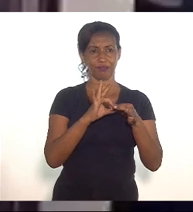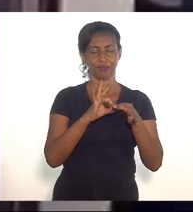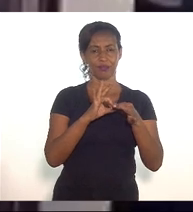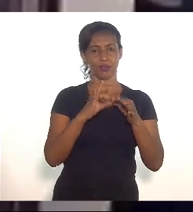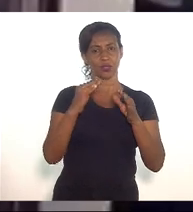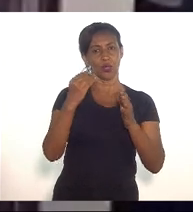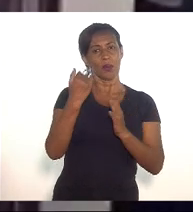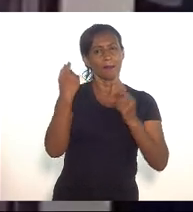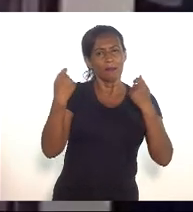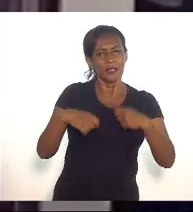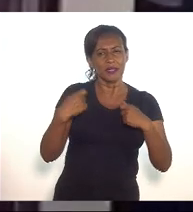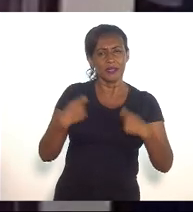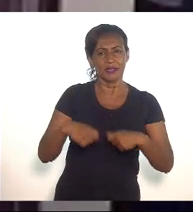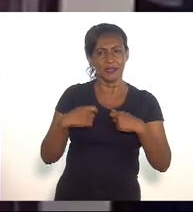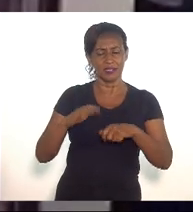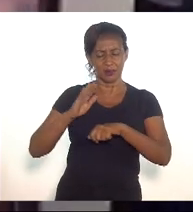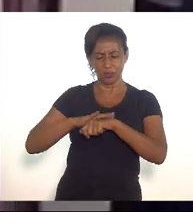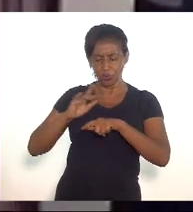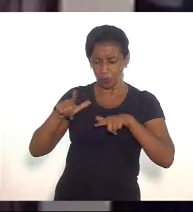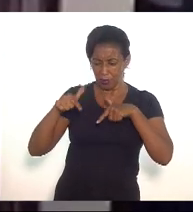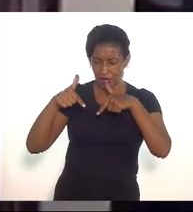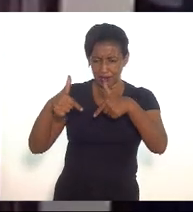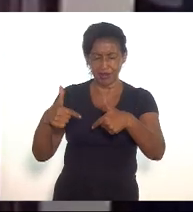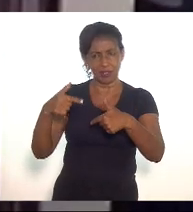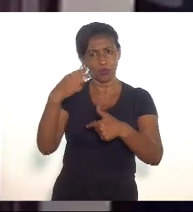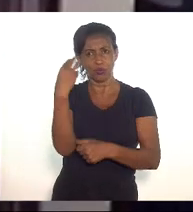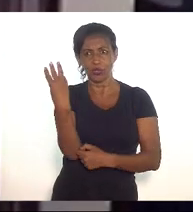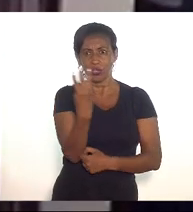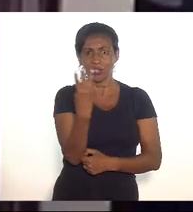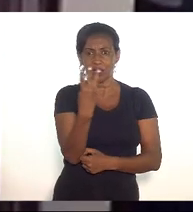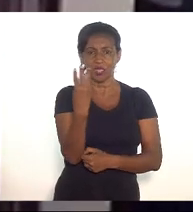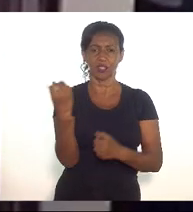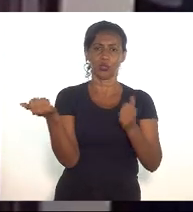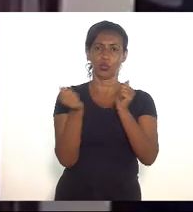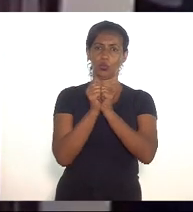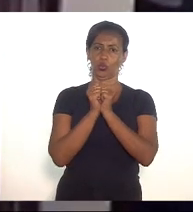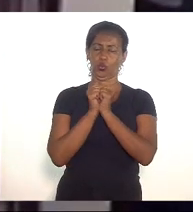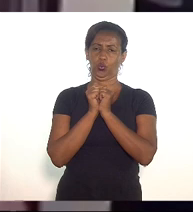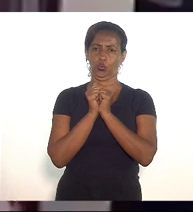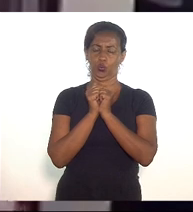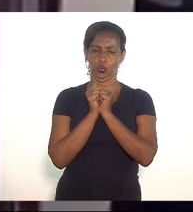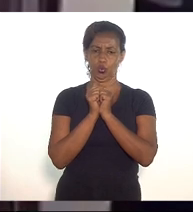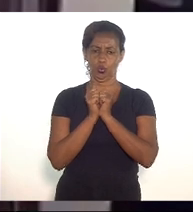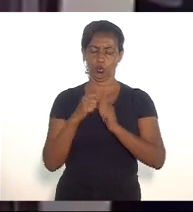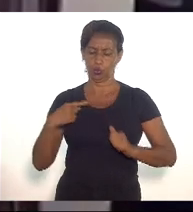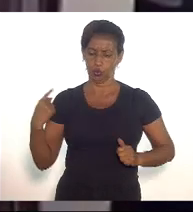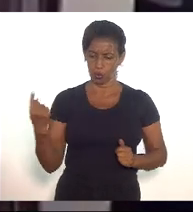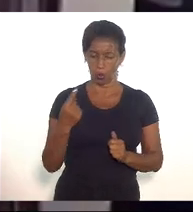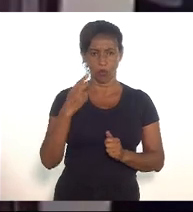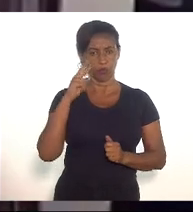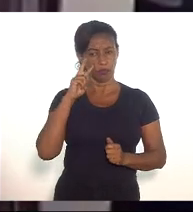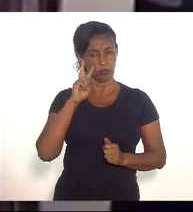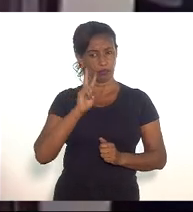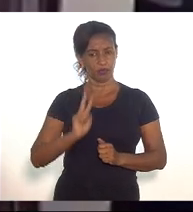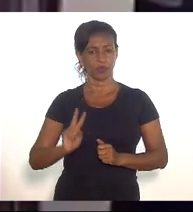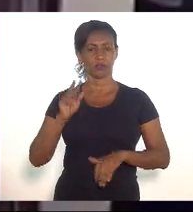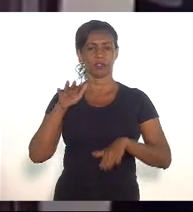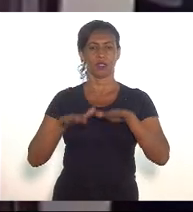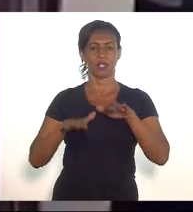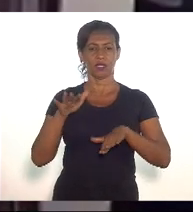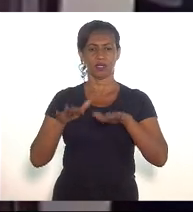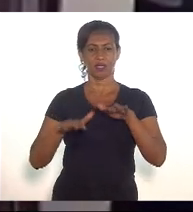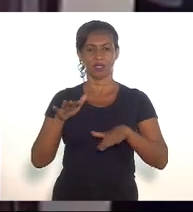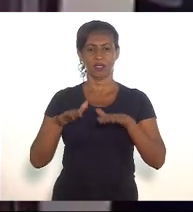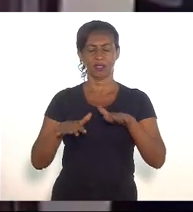governo, também uma ação conjunta dos três poderes. A gente tem observado que, às vezes, tem